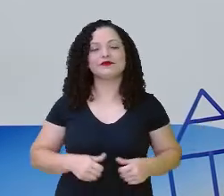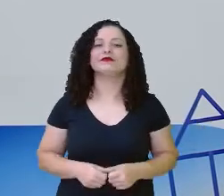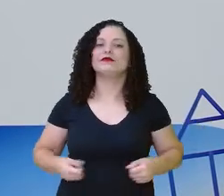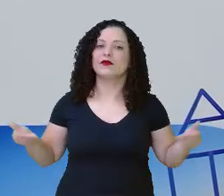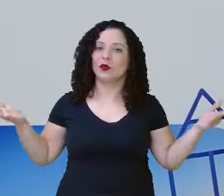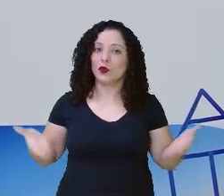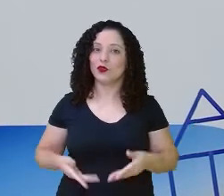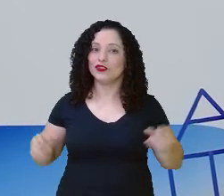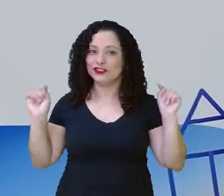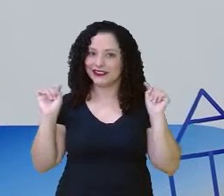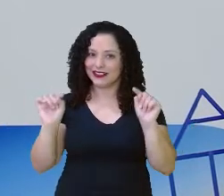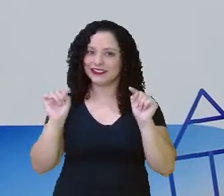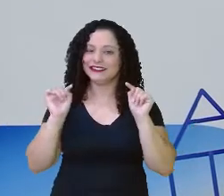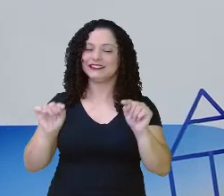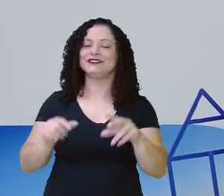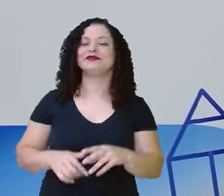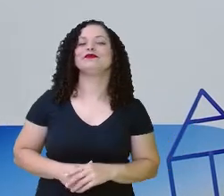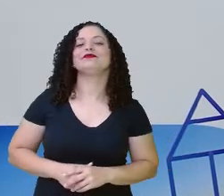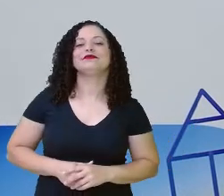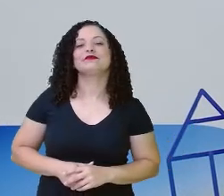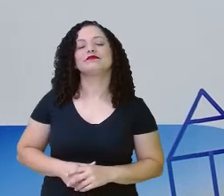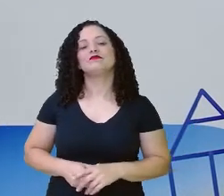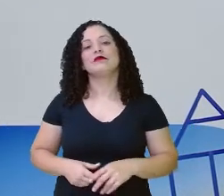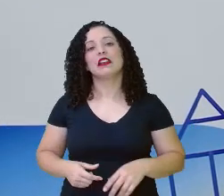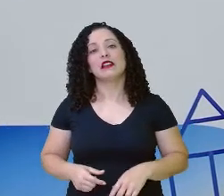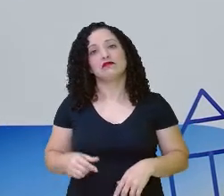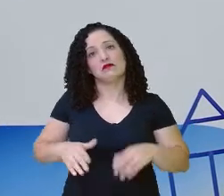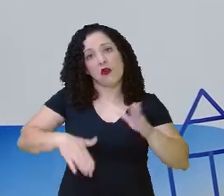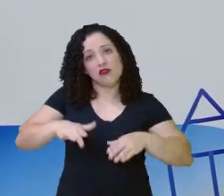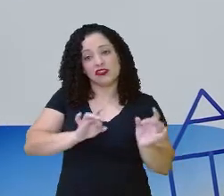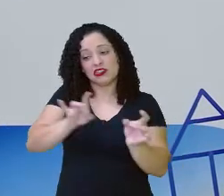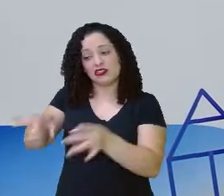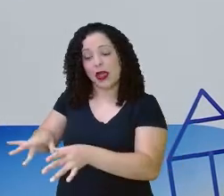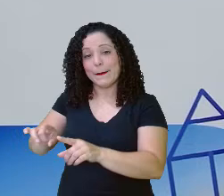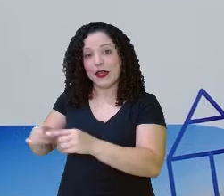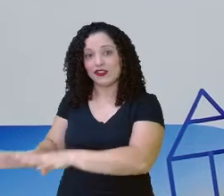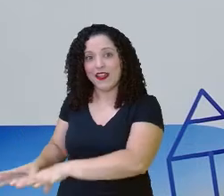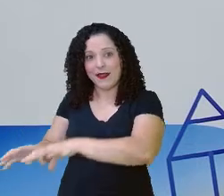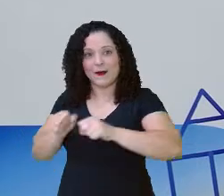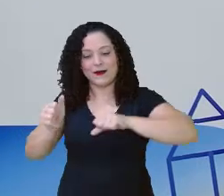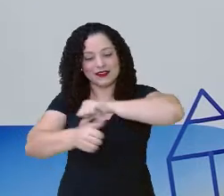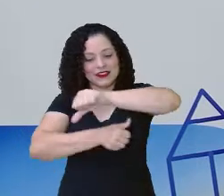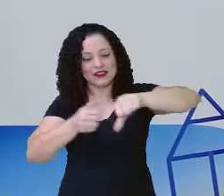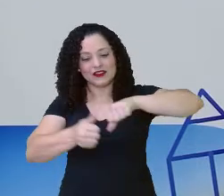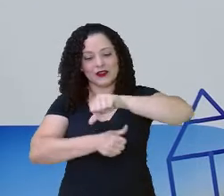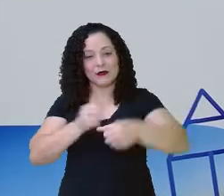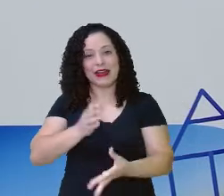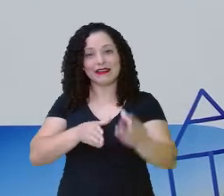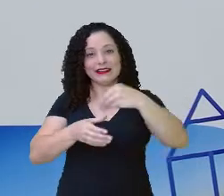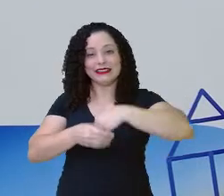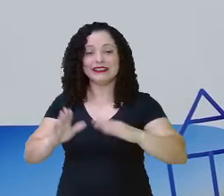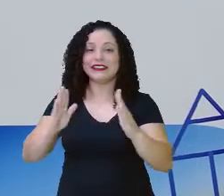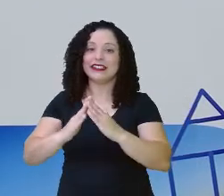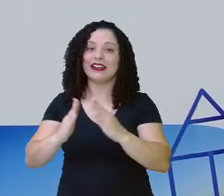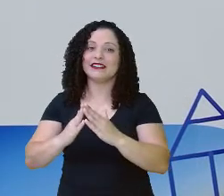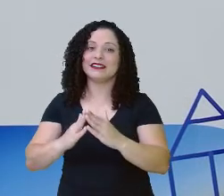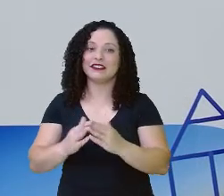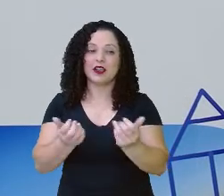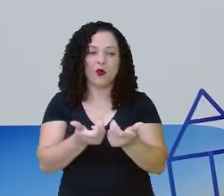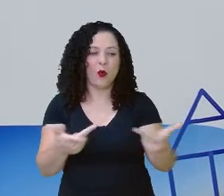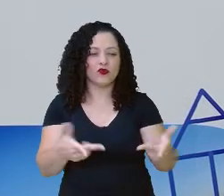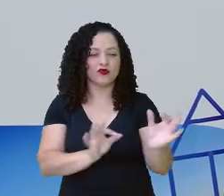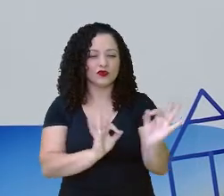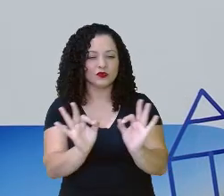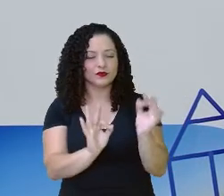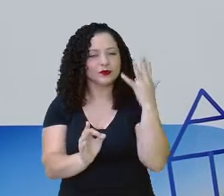hoje estão aí. Né? Não poderia estar no lixo, mas não estão mais, agora estão aí na sua casa, por exemplo, como um objeto de decoração.